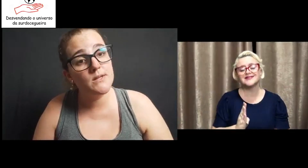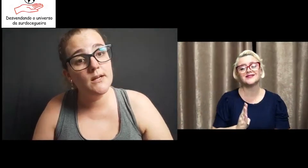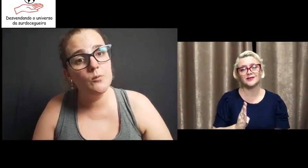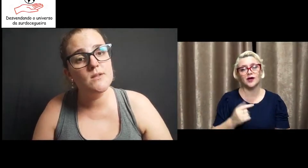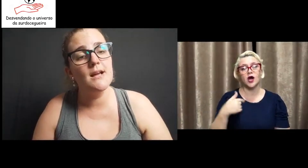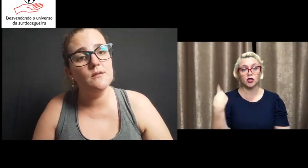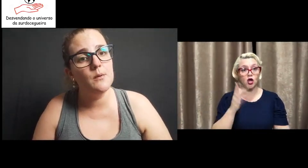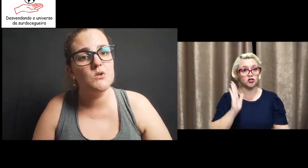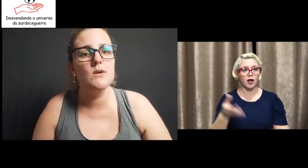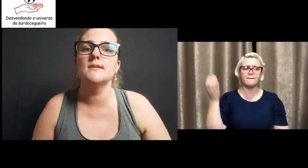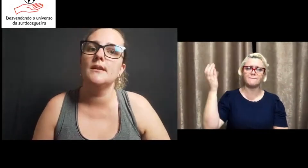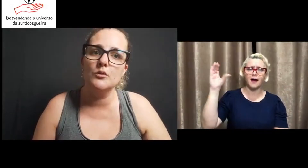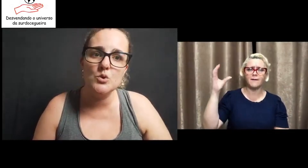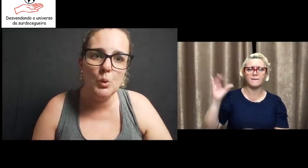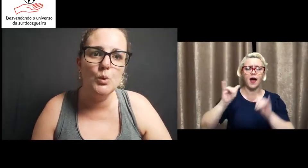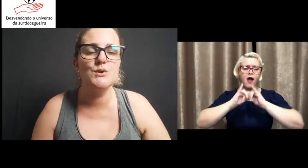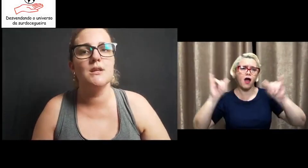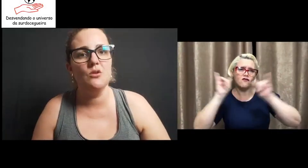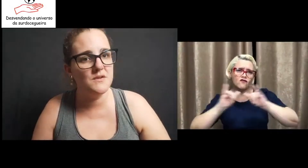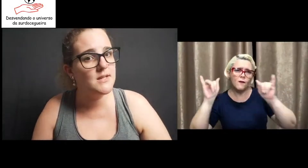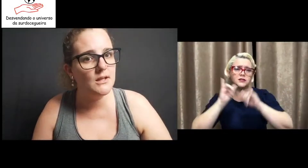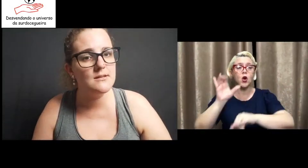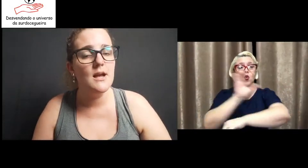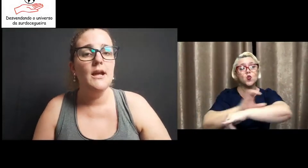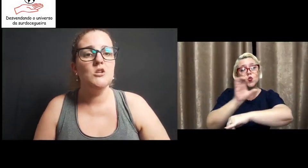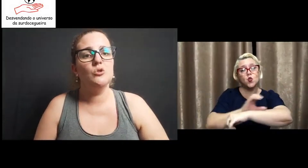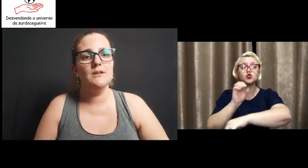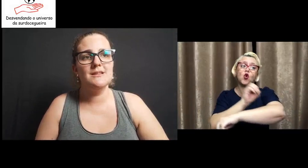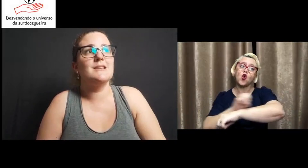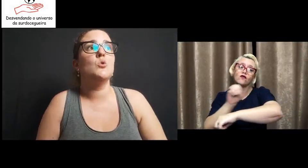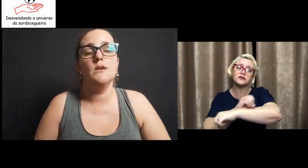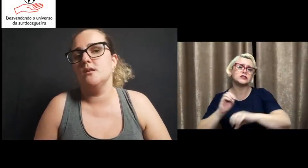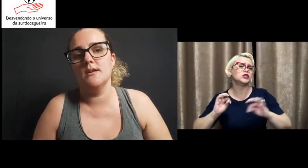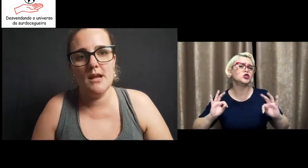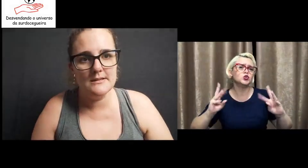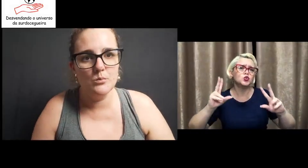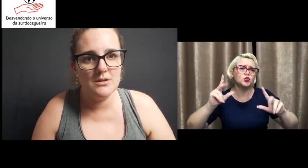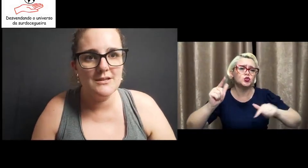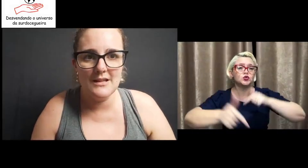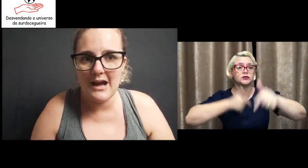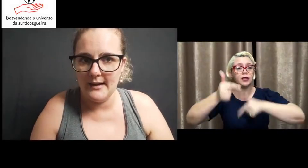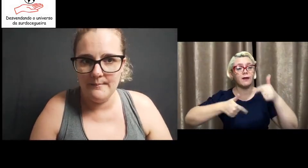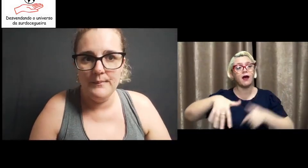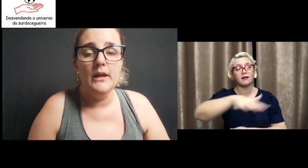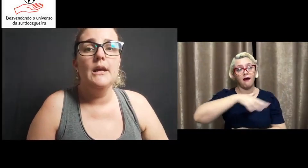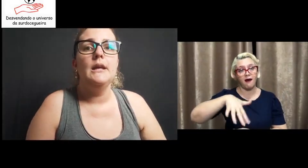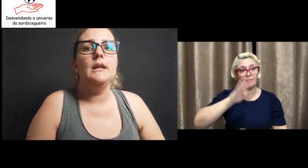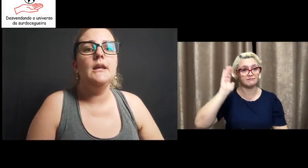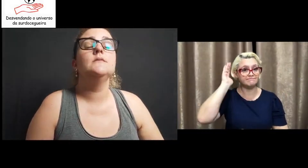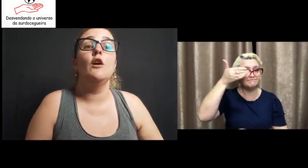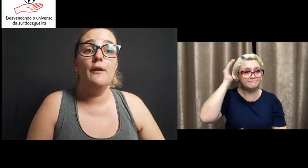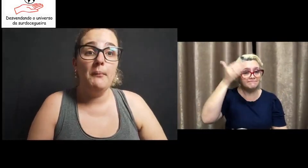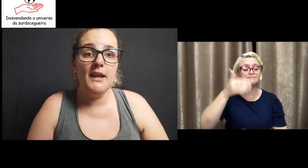nós postamos as informações acerca dos cursos, das oficinas e de todas as ações que nós realizamos na área.